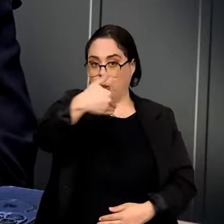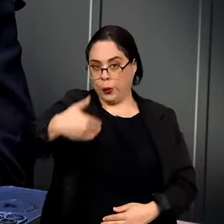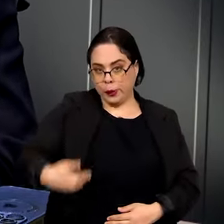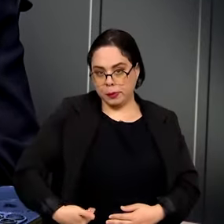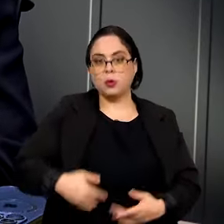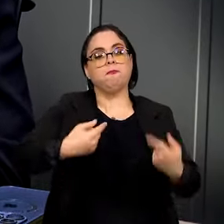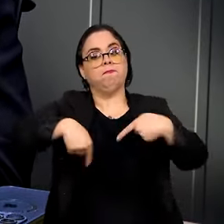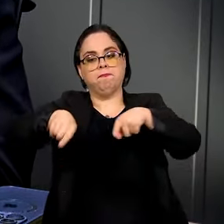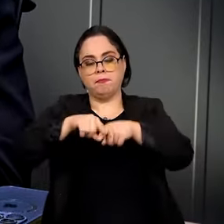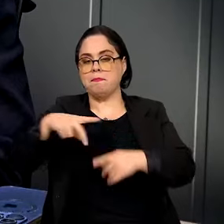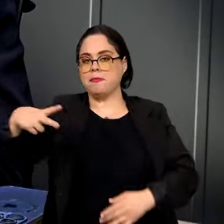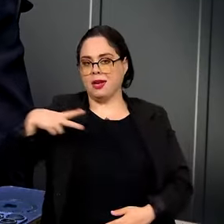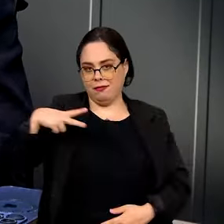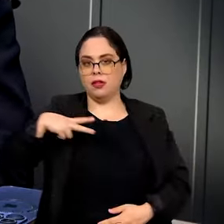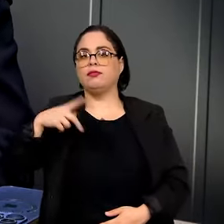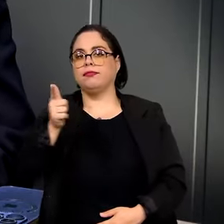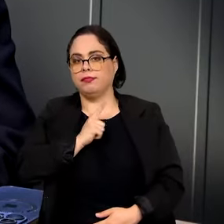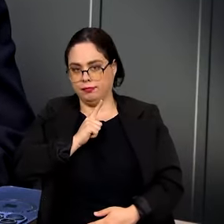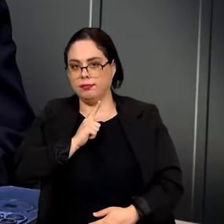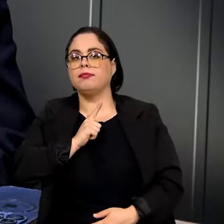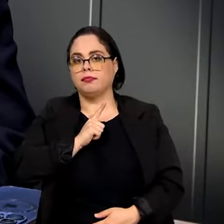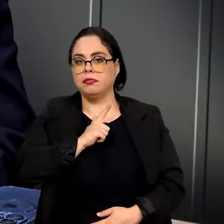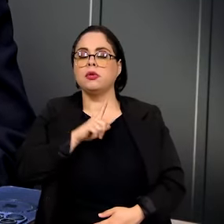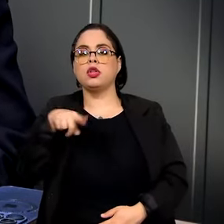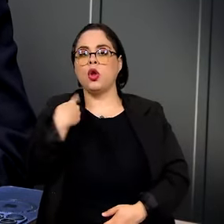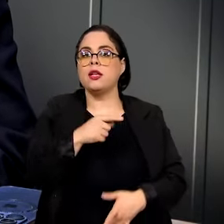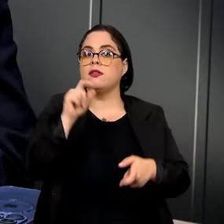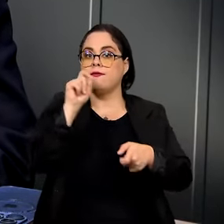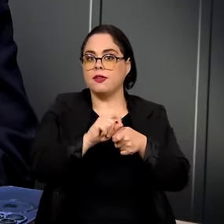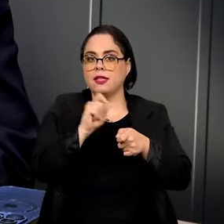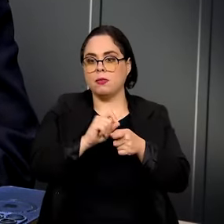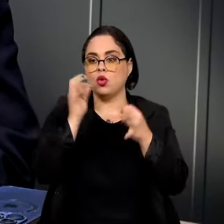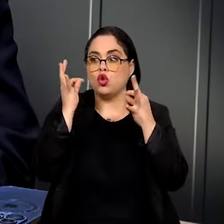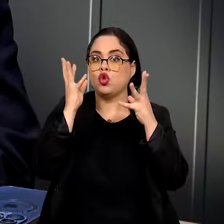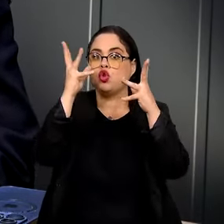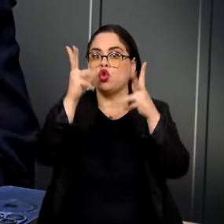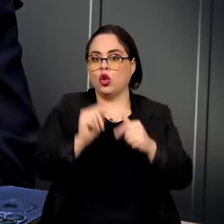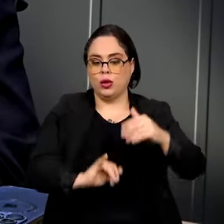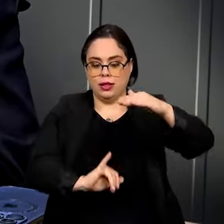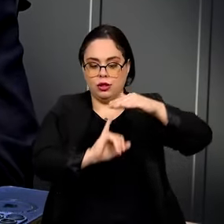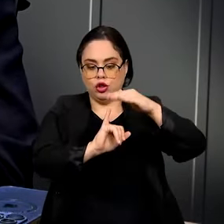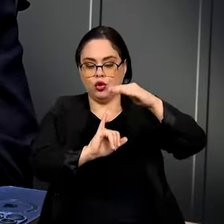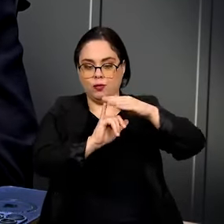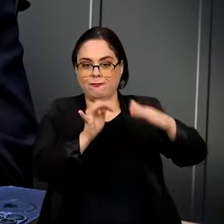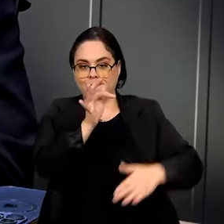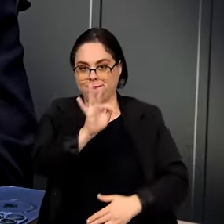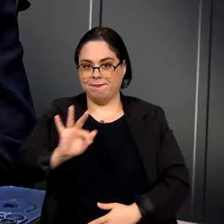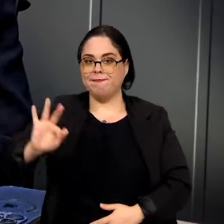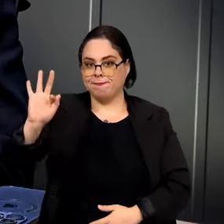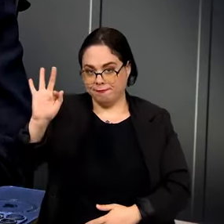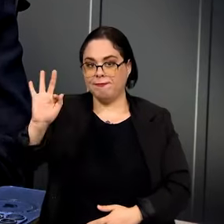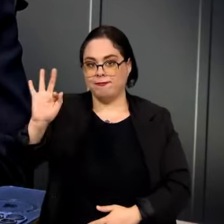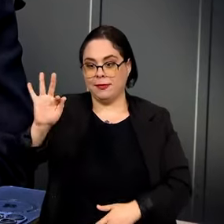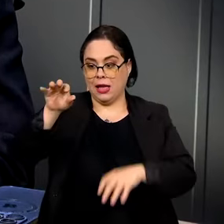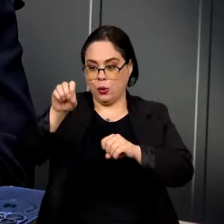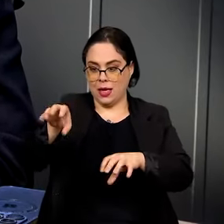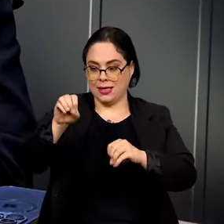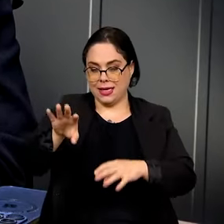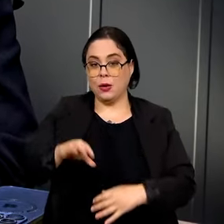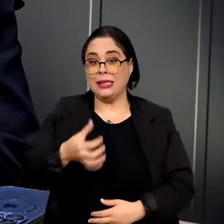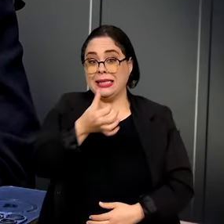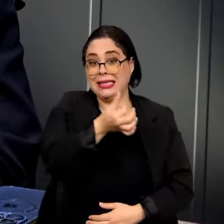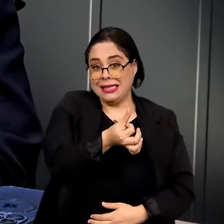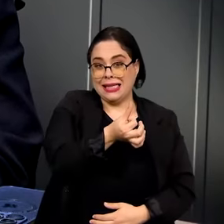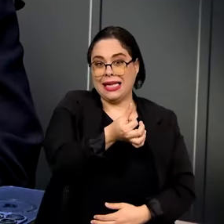públicos e privados nós fizemos a parceria eh com todos os institutos federais de